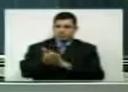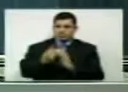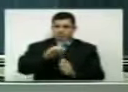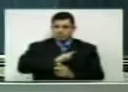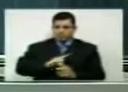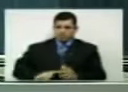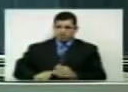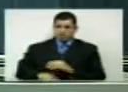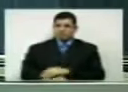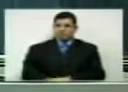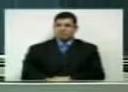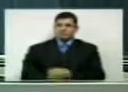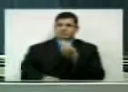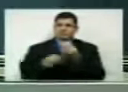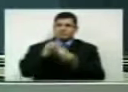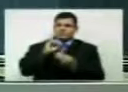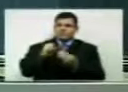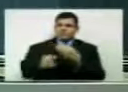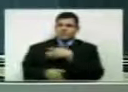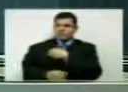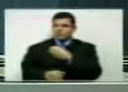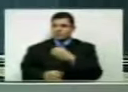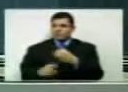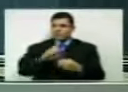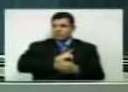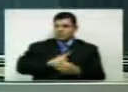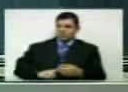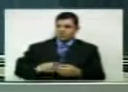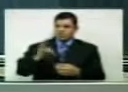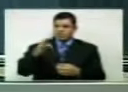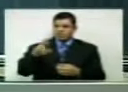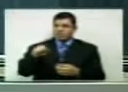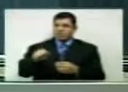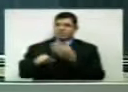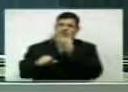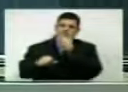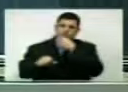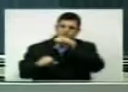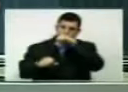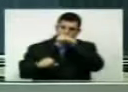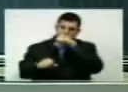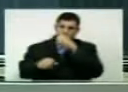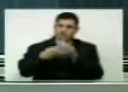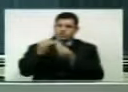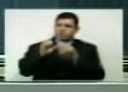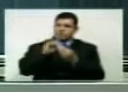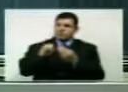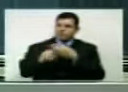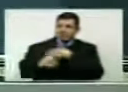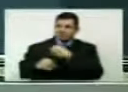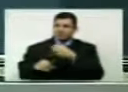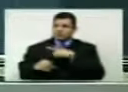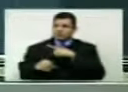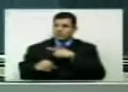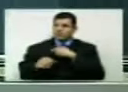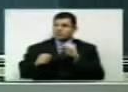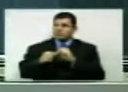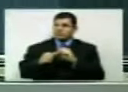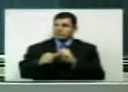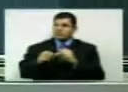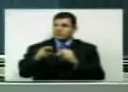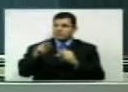governador. É como se um filho, deputado Fausto, Vossa Excelência é pai. É como se o seu filho estiver fazendo